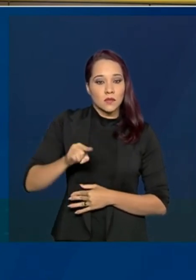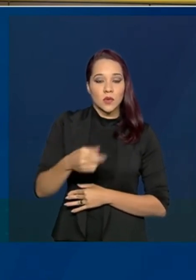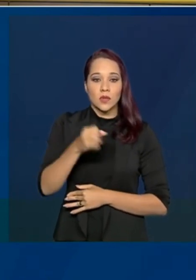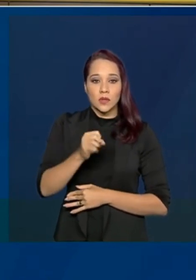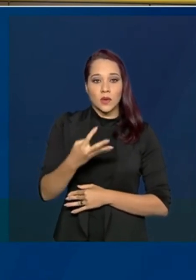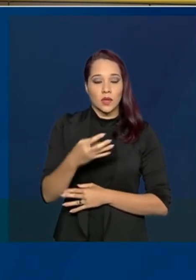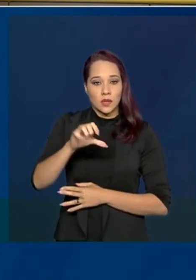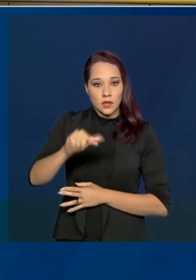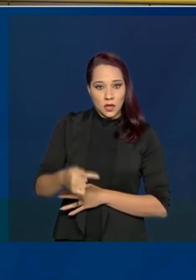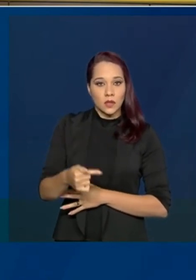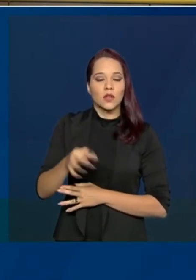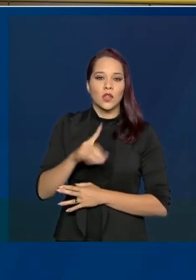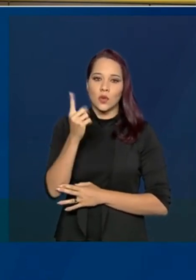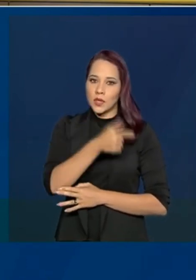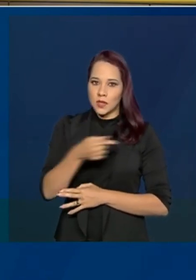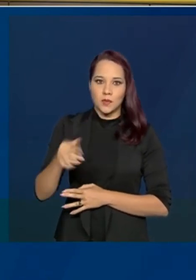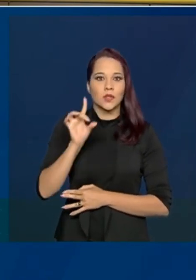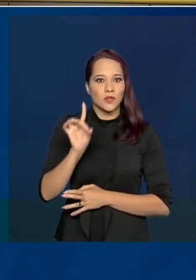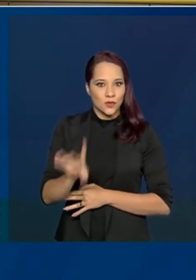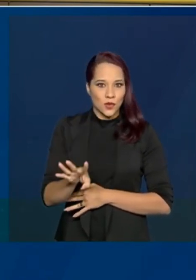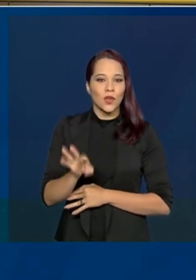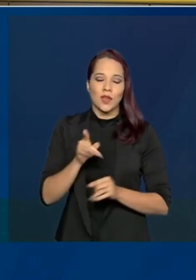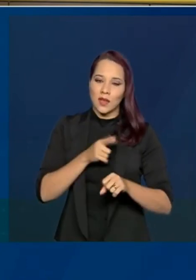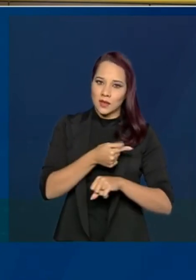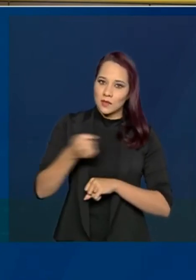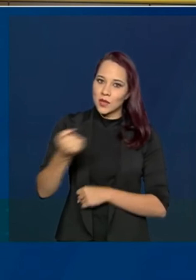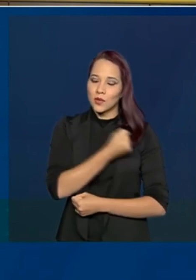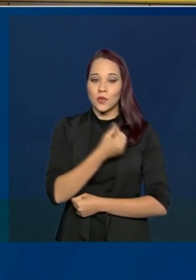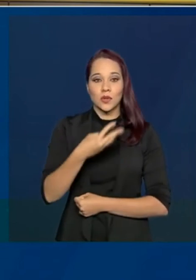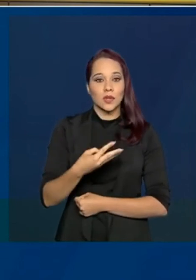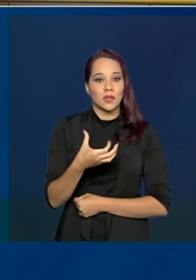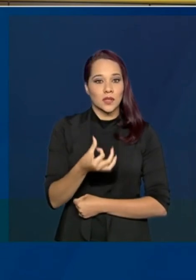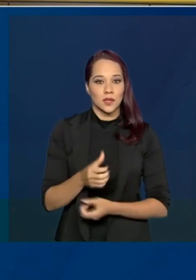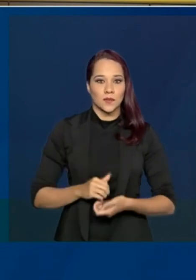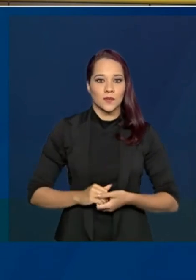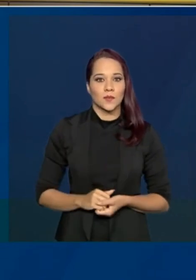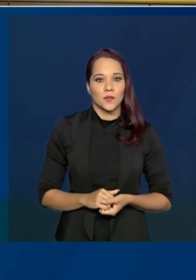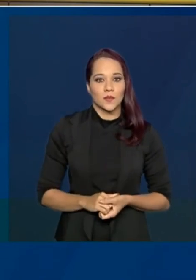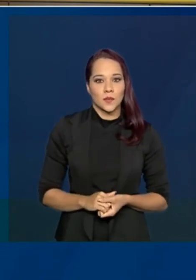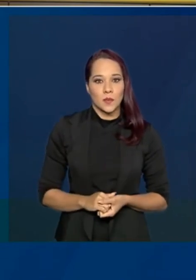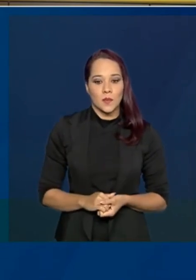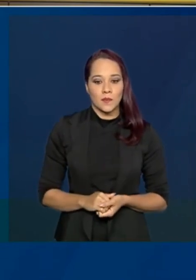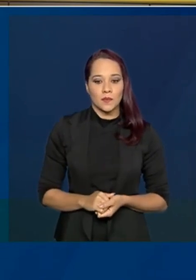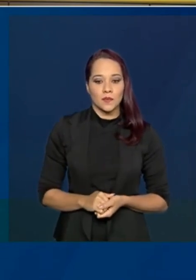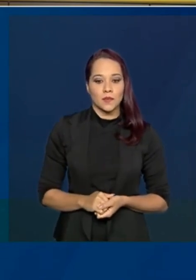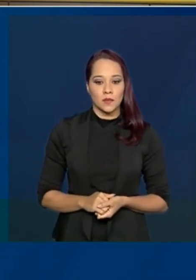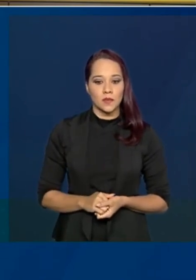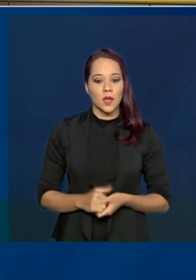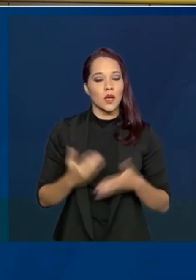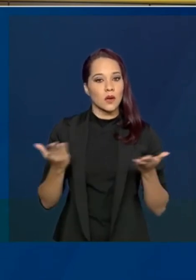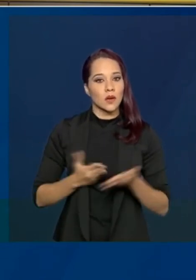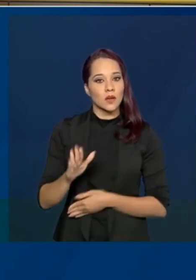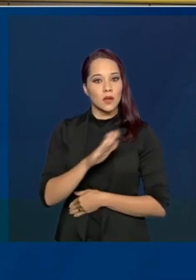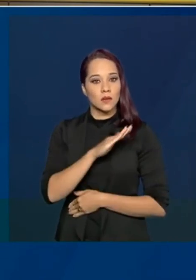276.847 casos numa única semana, no caso a semana epidemiológica 36. Próximo. Em relação aos